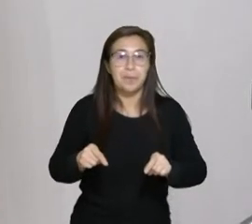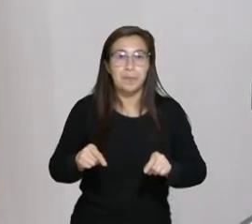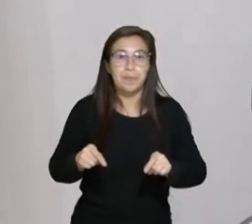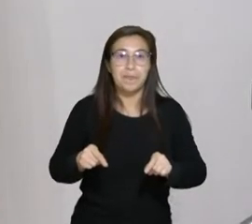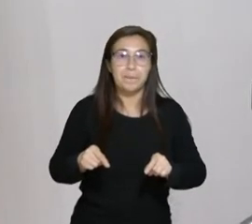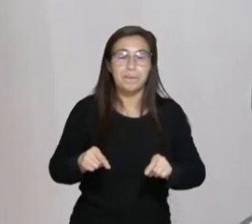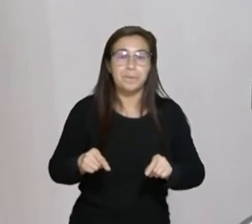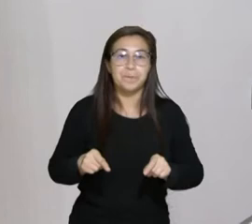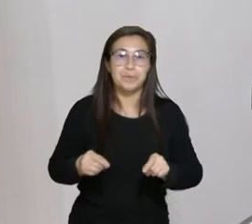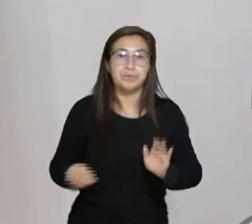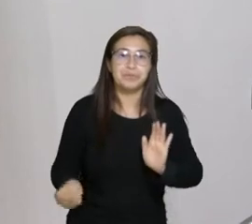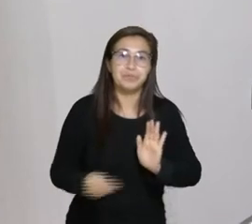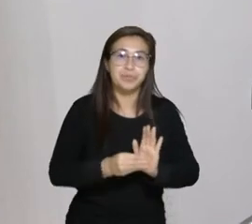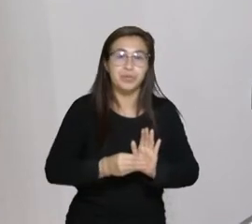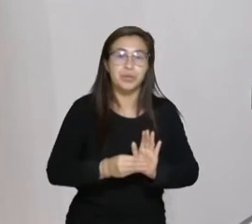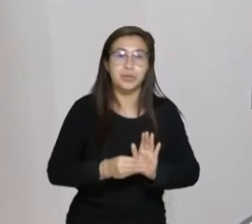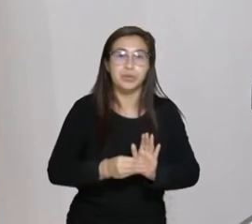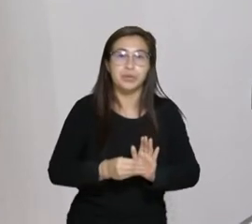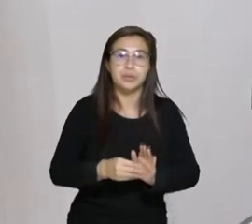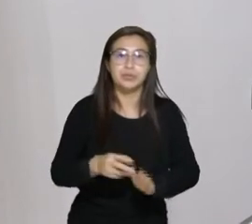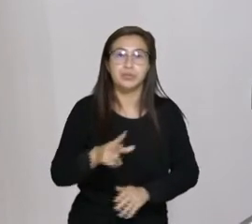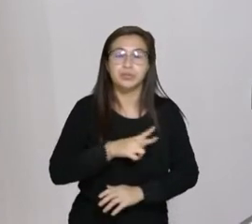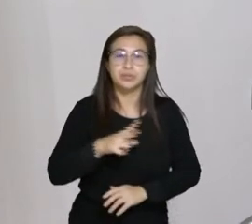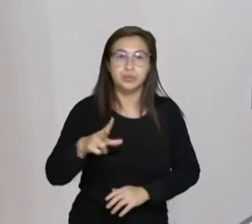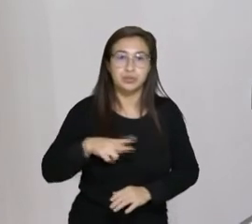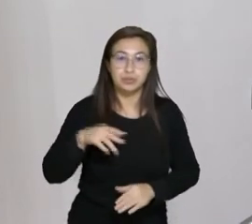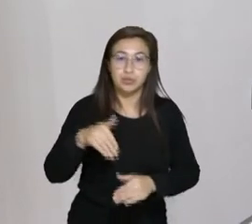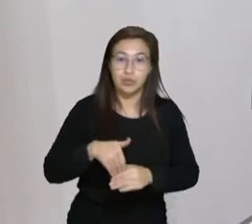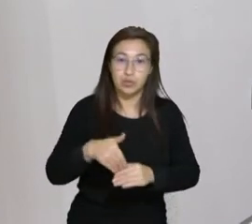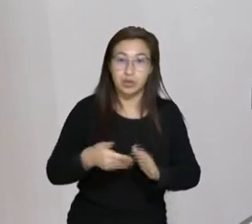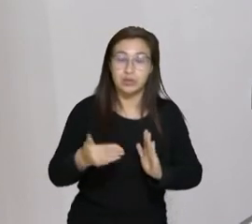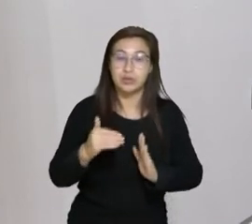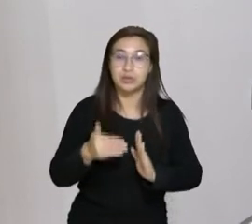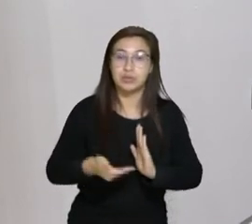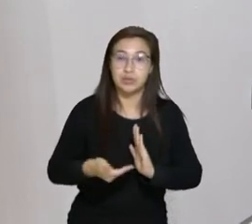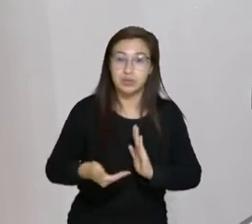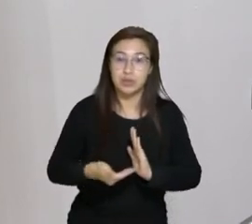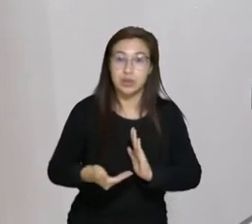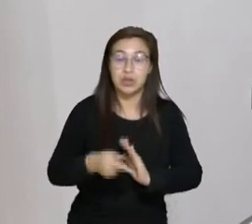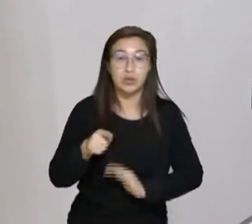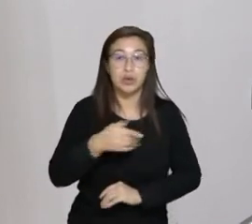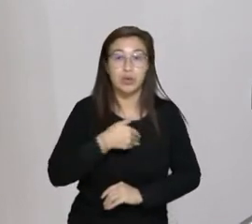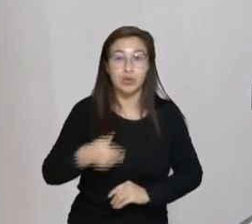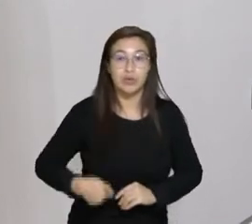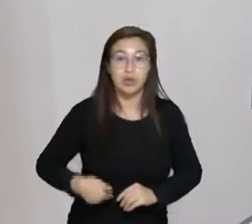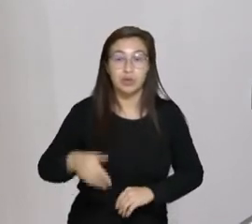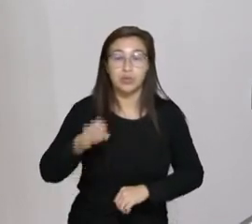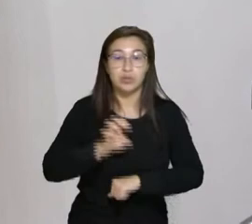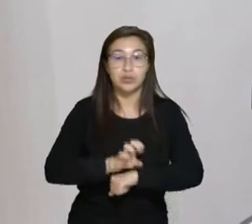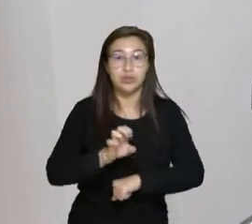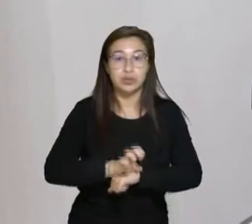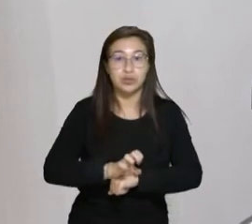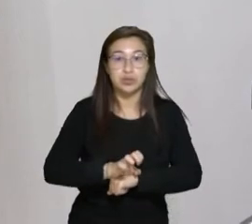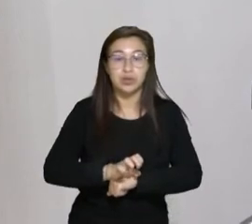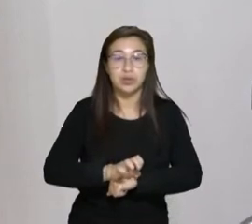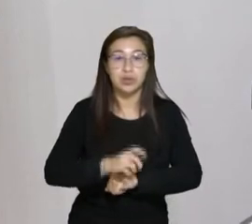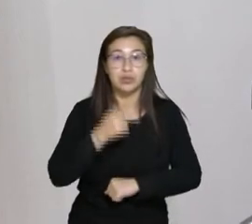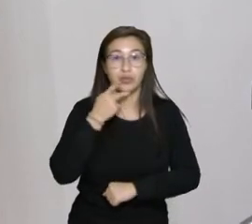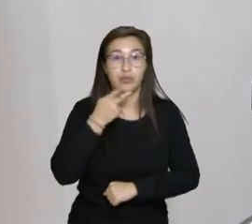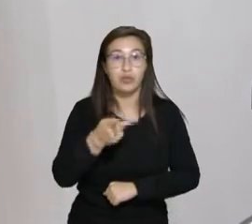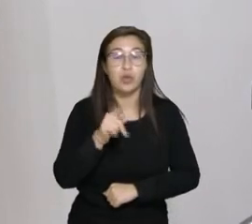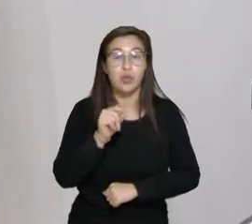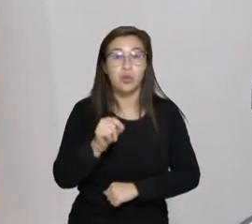colocado em público que haveria votação dele no senado o próprio governador do Estado de Santa Catarina disse nós temos o registro